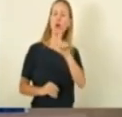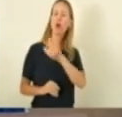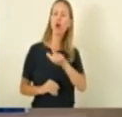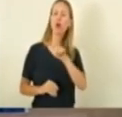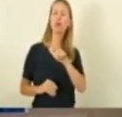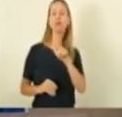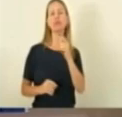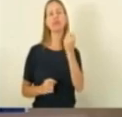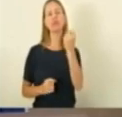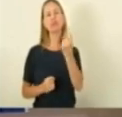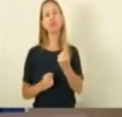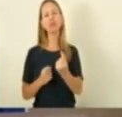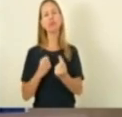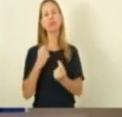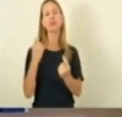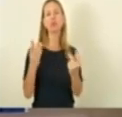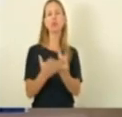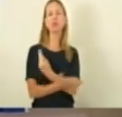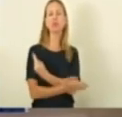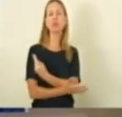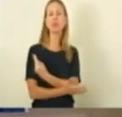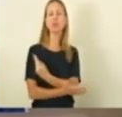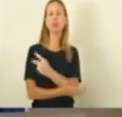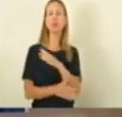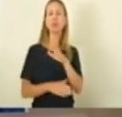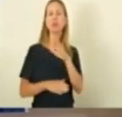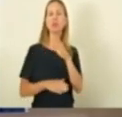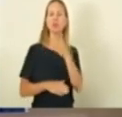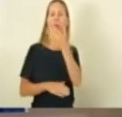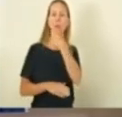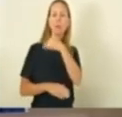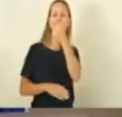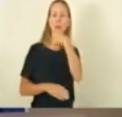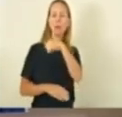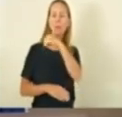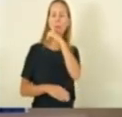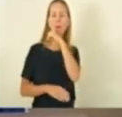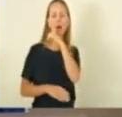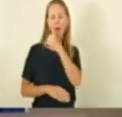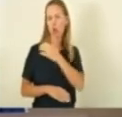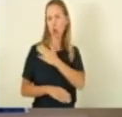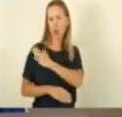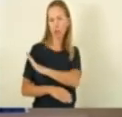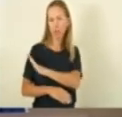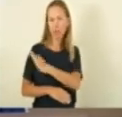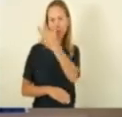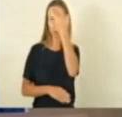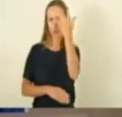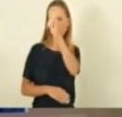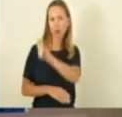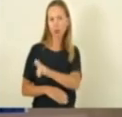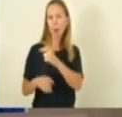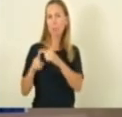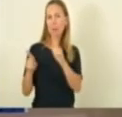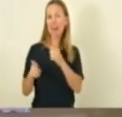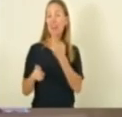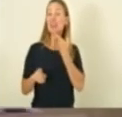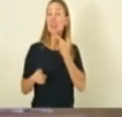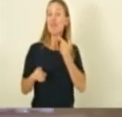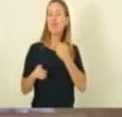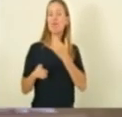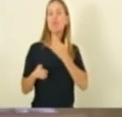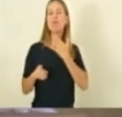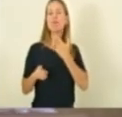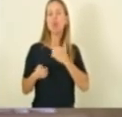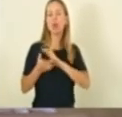se ouvia sobre pessoas que talvez meu pai e minha mãe não gostavam muito, mas jamais desejando mal a quem quer que seja.